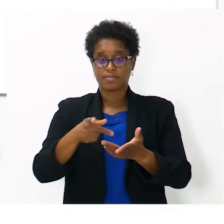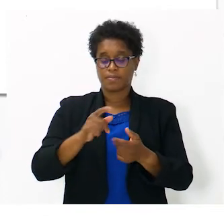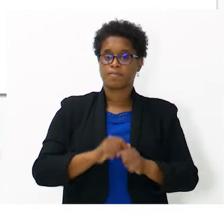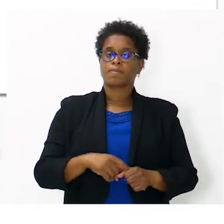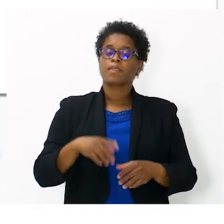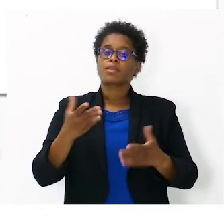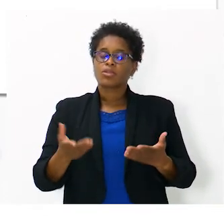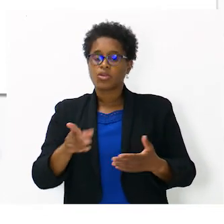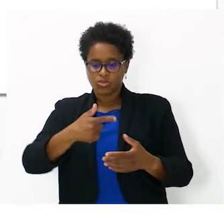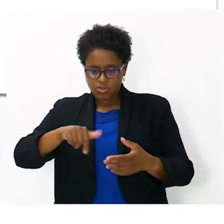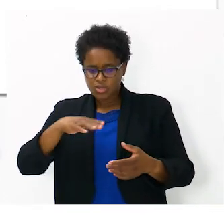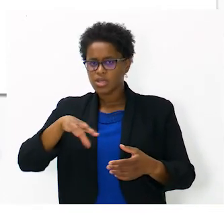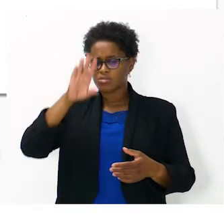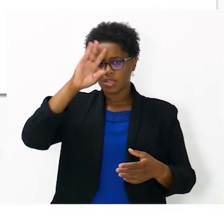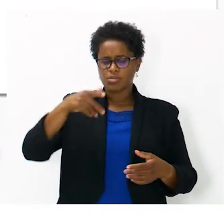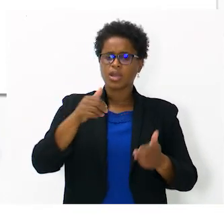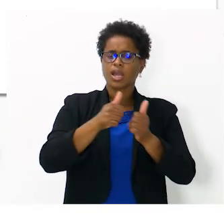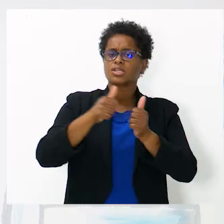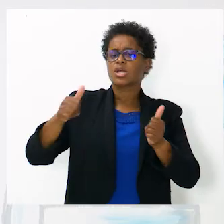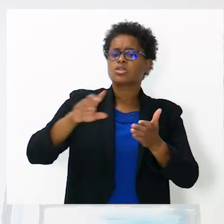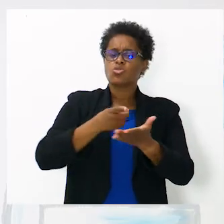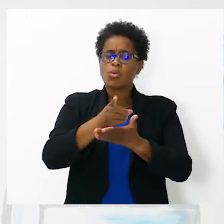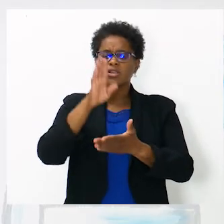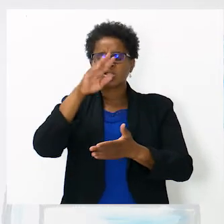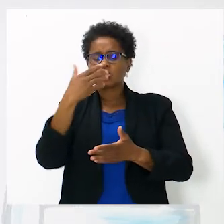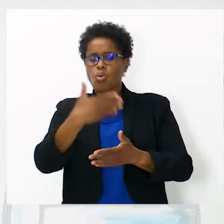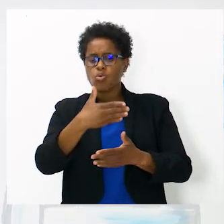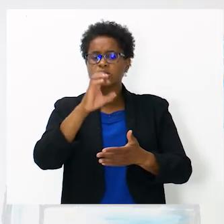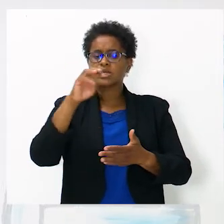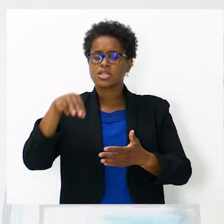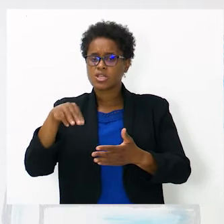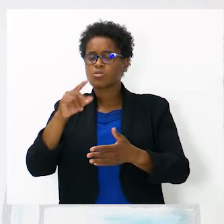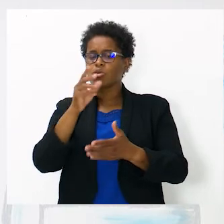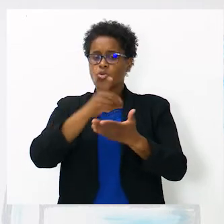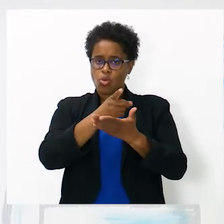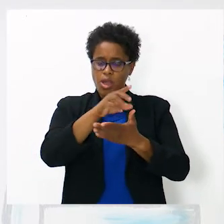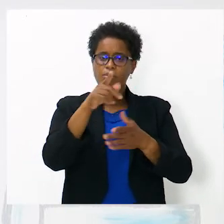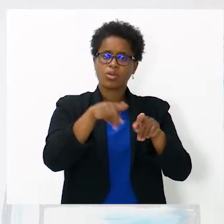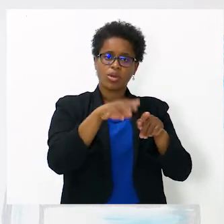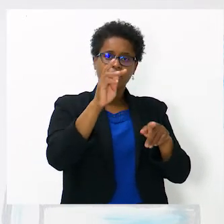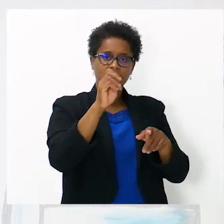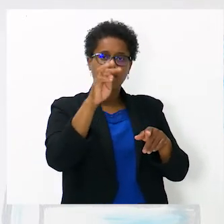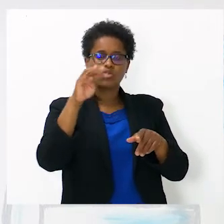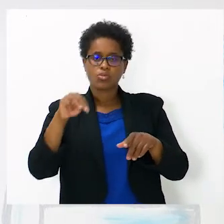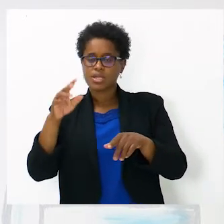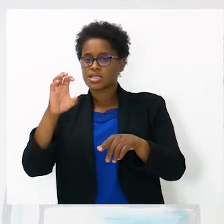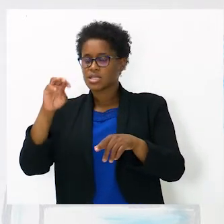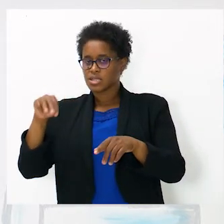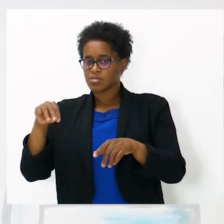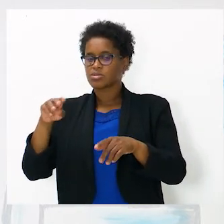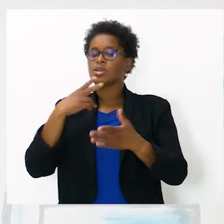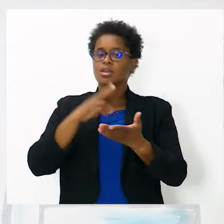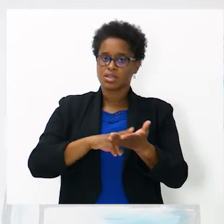Então, nós queremos saber distância no mapa. Se 1 centímetro no mapa corresponde a 300.000 centímetros na